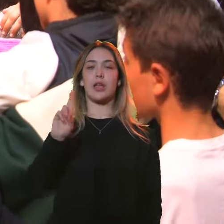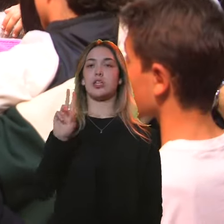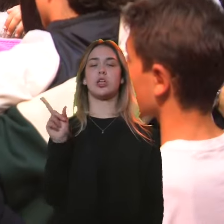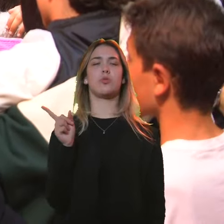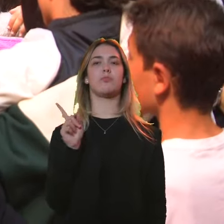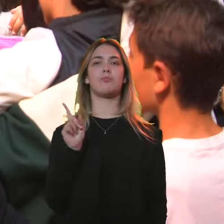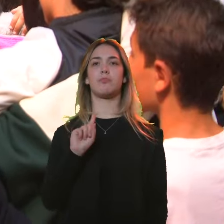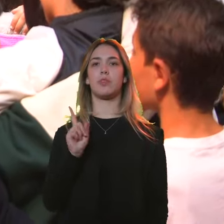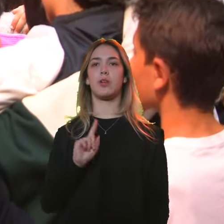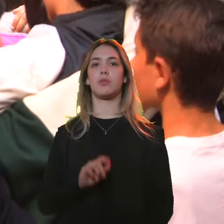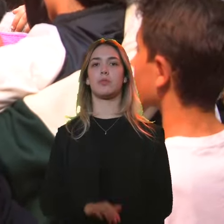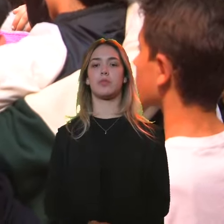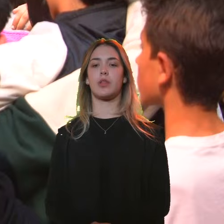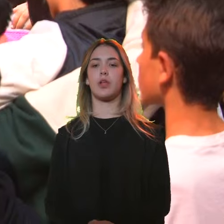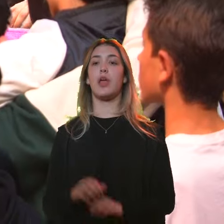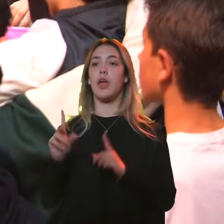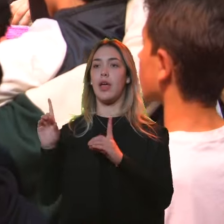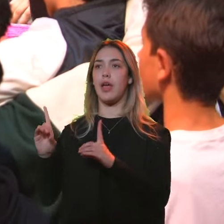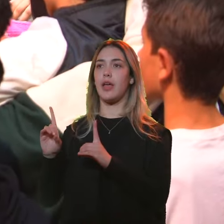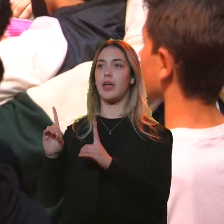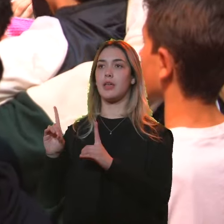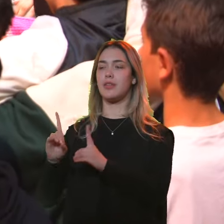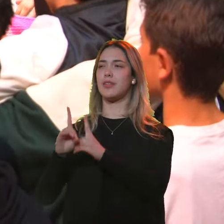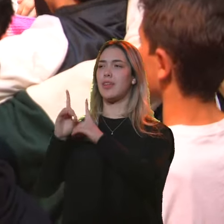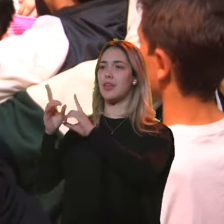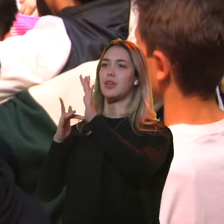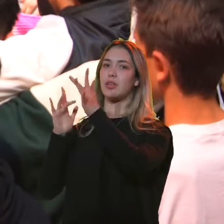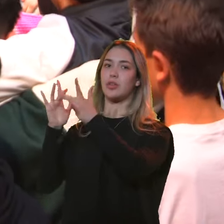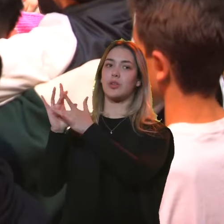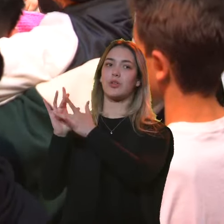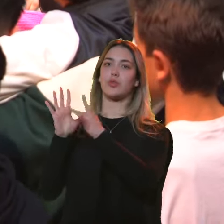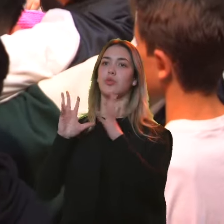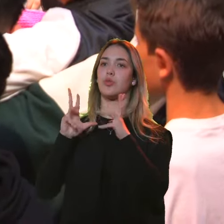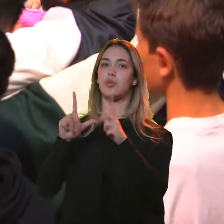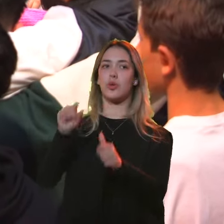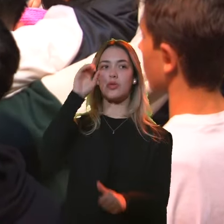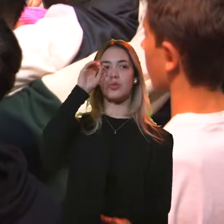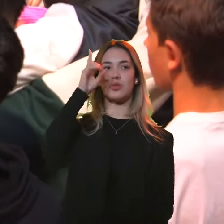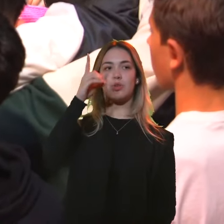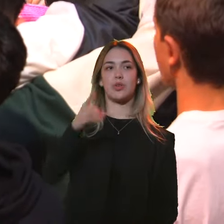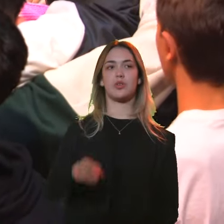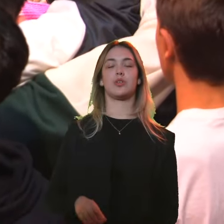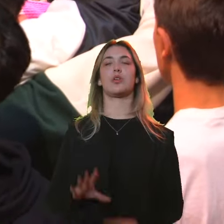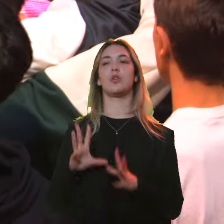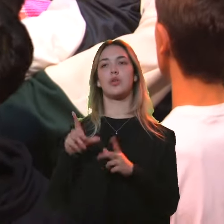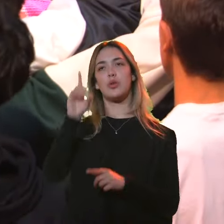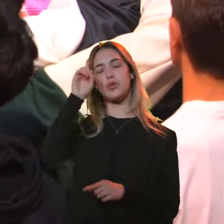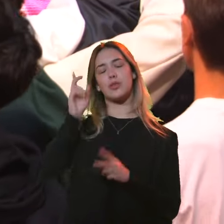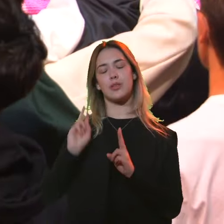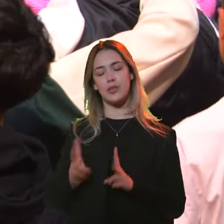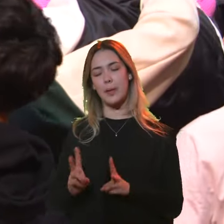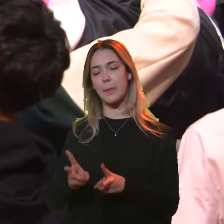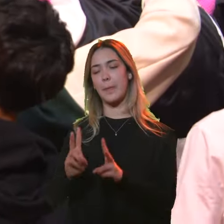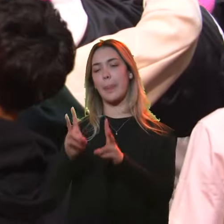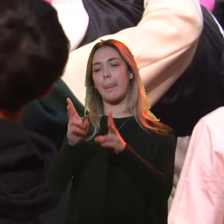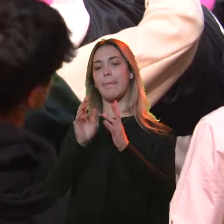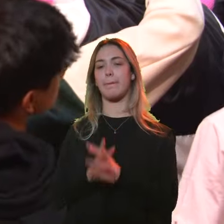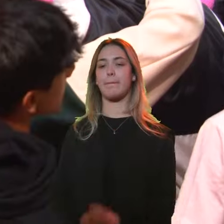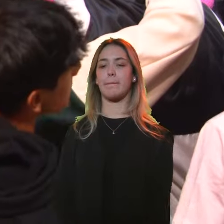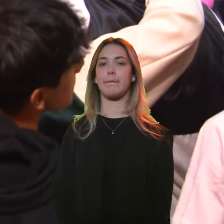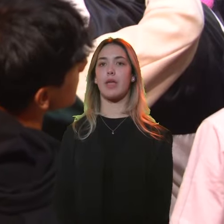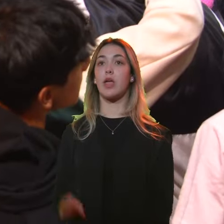seguir Jesus não é uma oração, é todo dia, todo dia, todo dia, todo dia, todo dia. E não